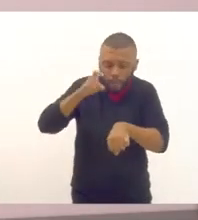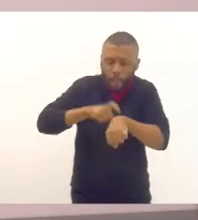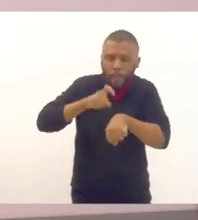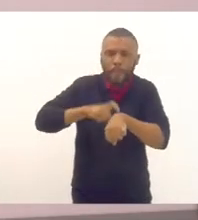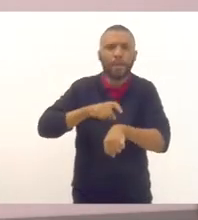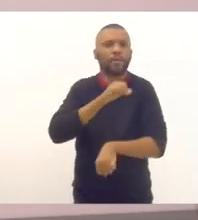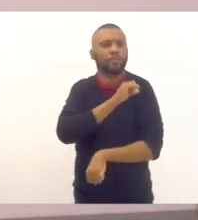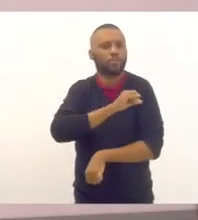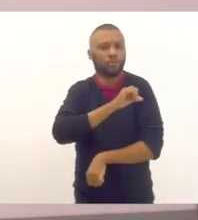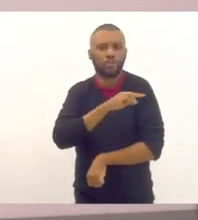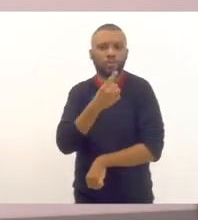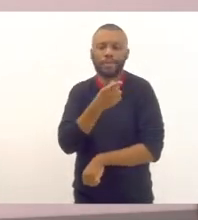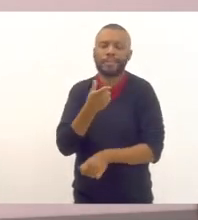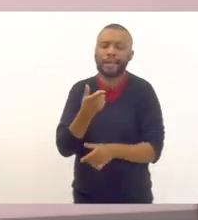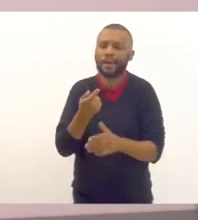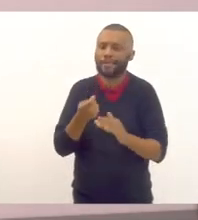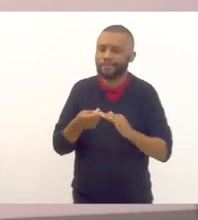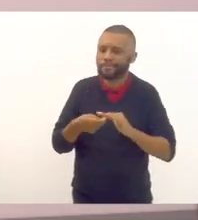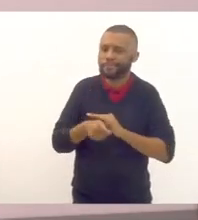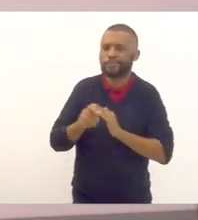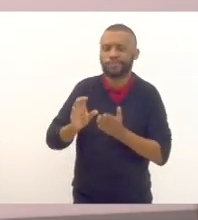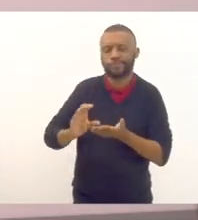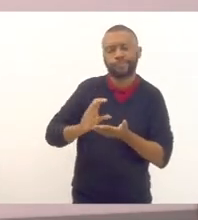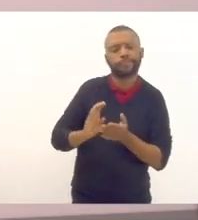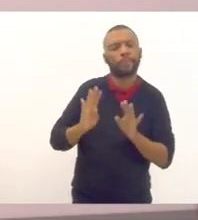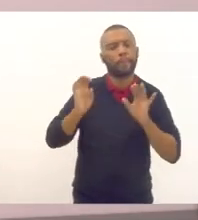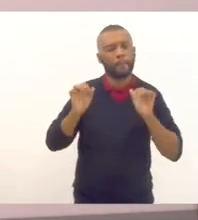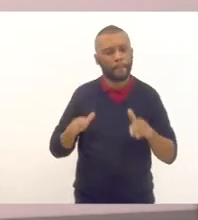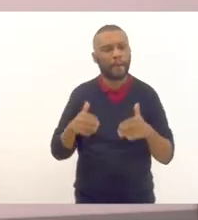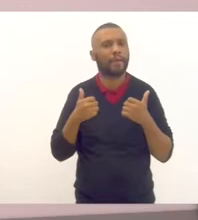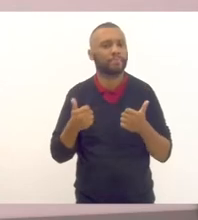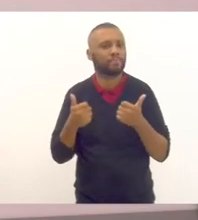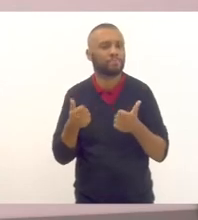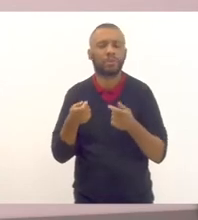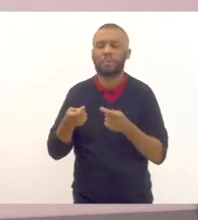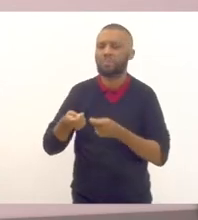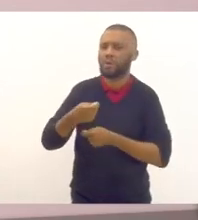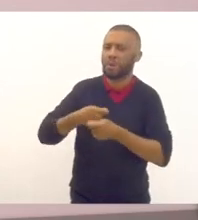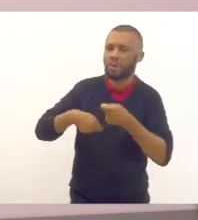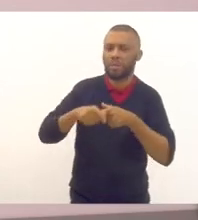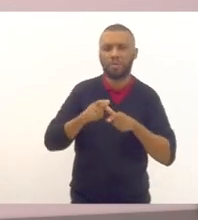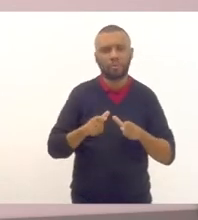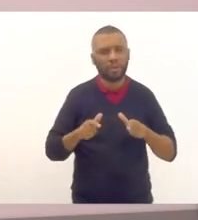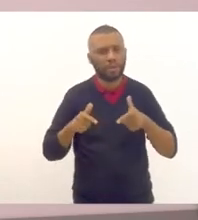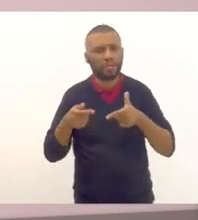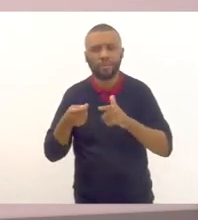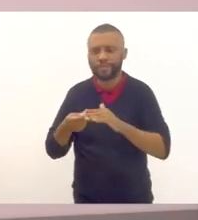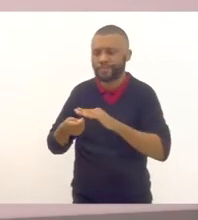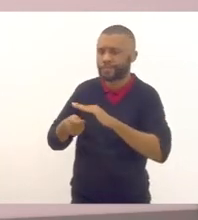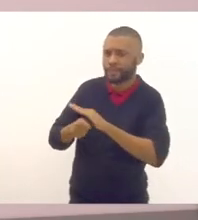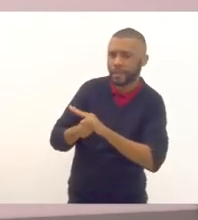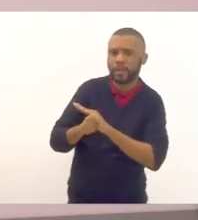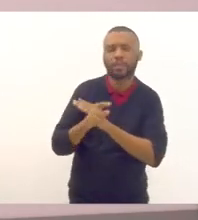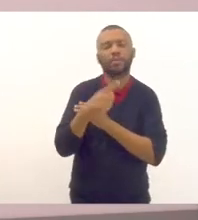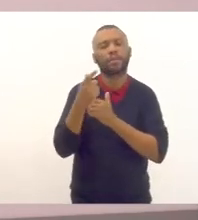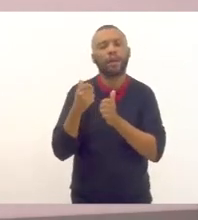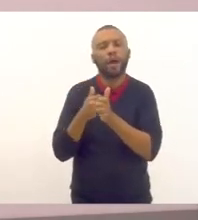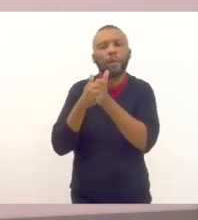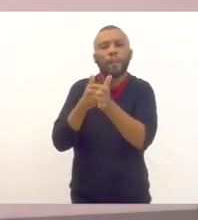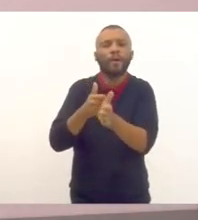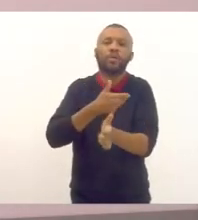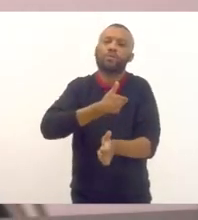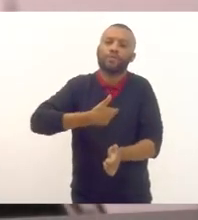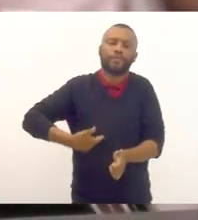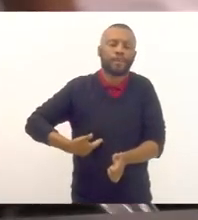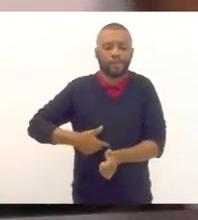a gente está financeiramente bem, né, com todas as ações que nós estamos acompanhando aí do governo do